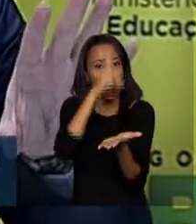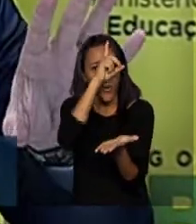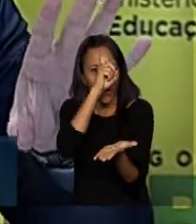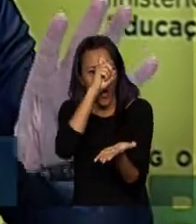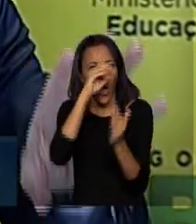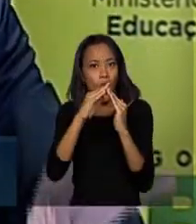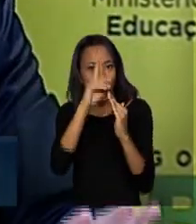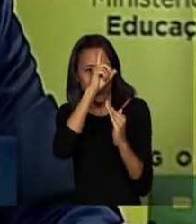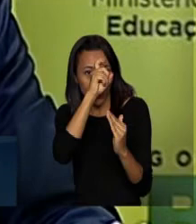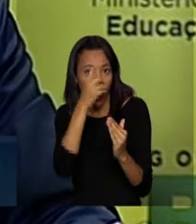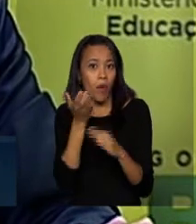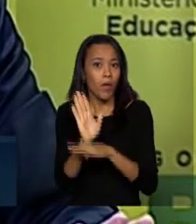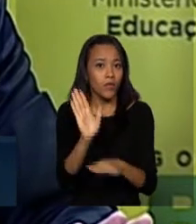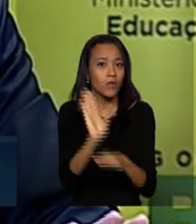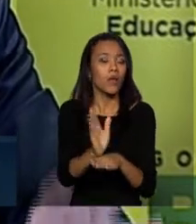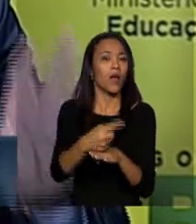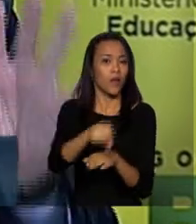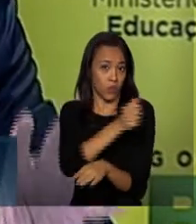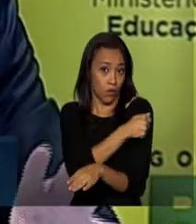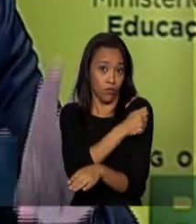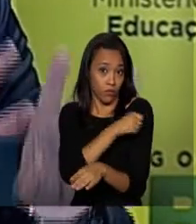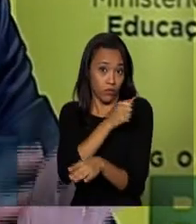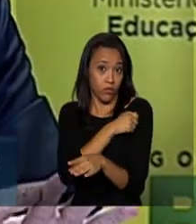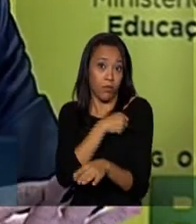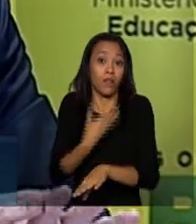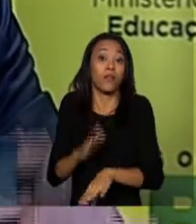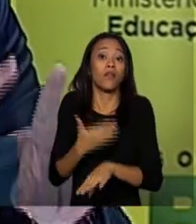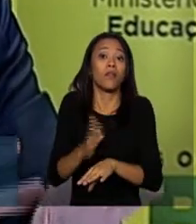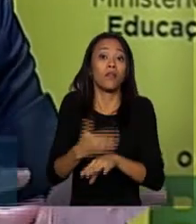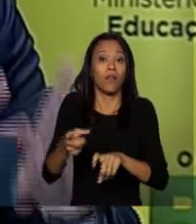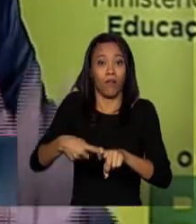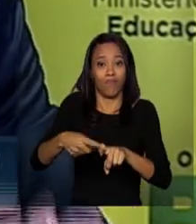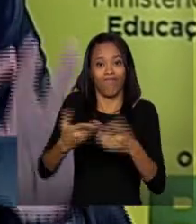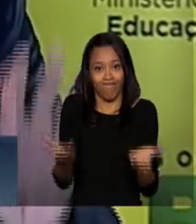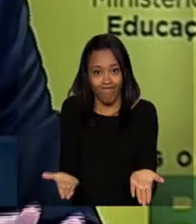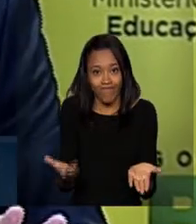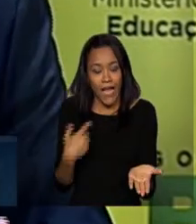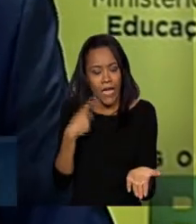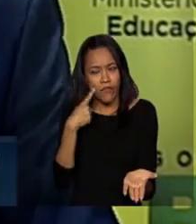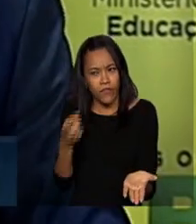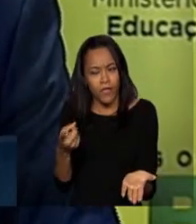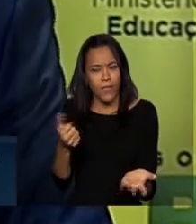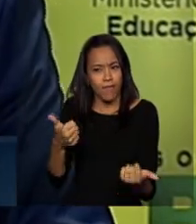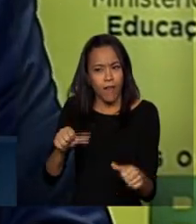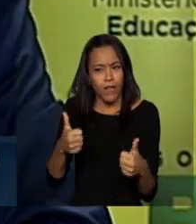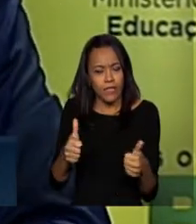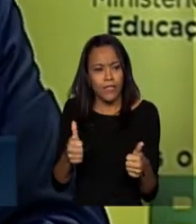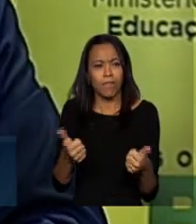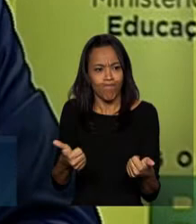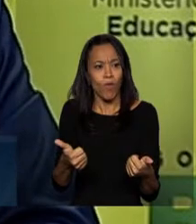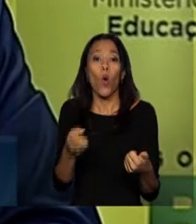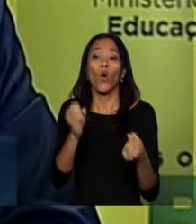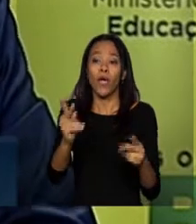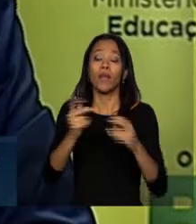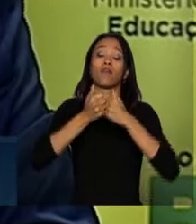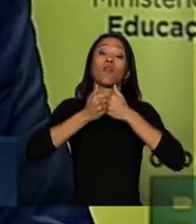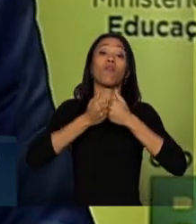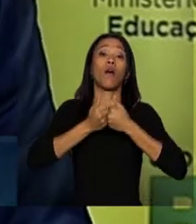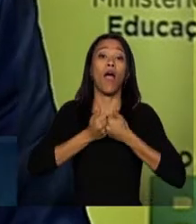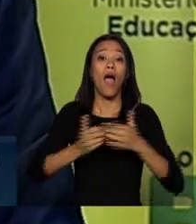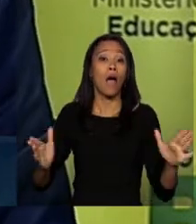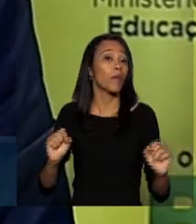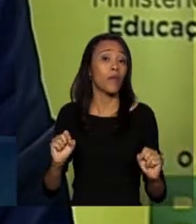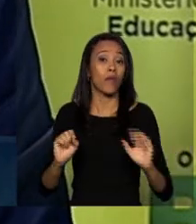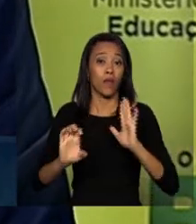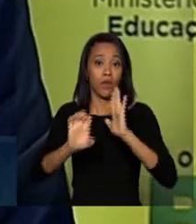vez complementado este, garantido que aquela cidade, aquela região tem condições, abre-se um edital,